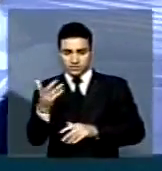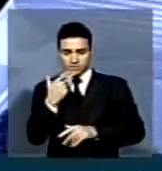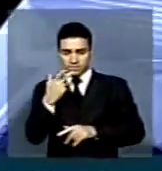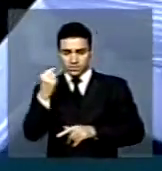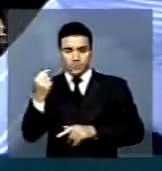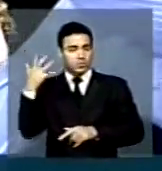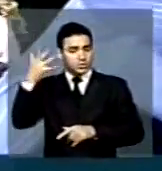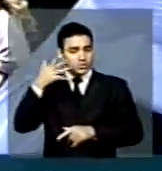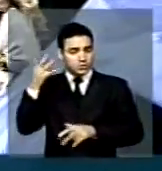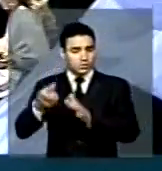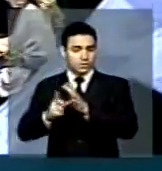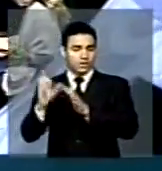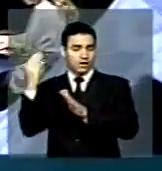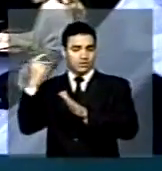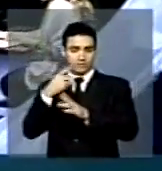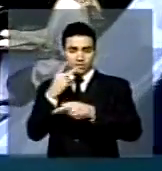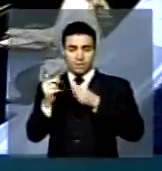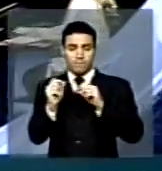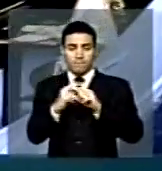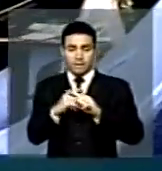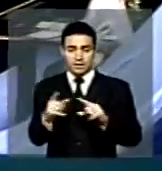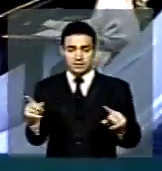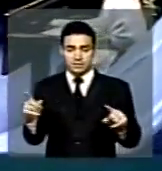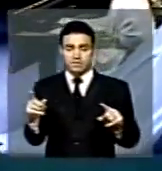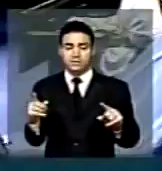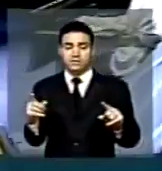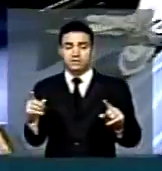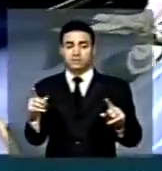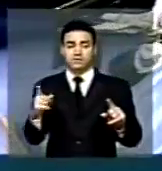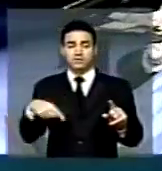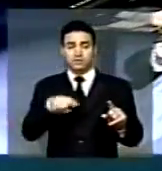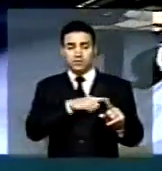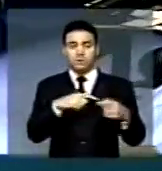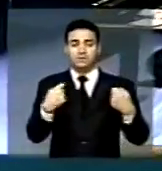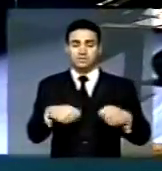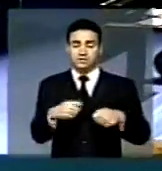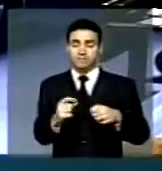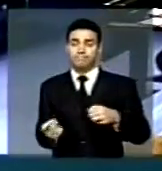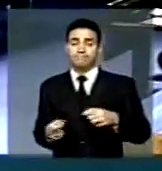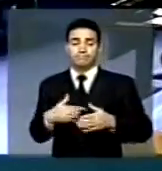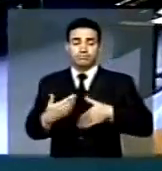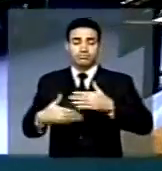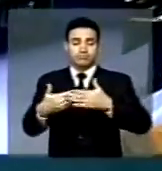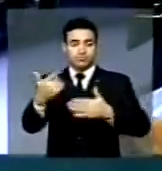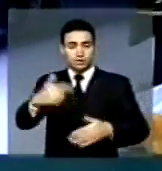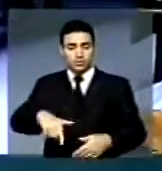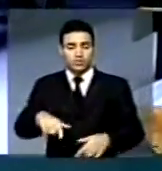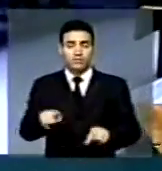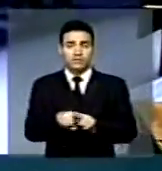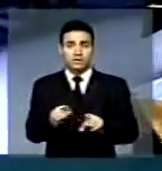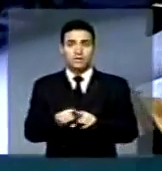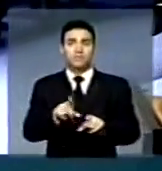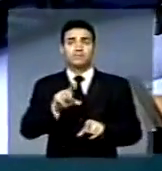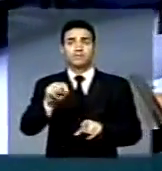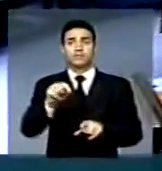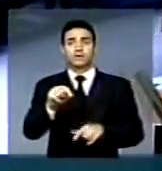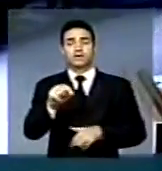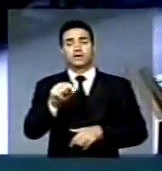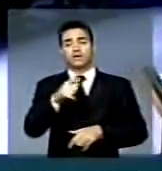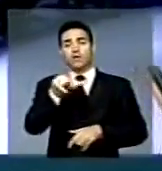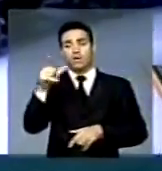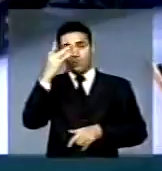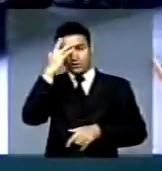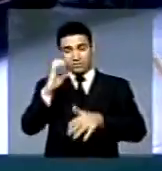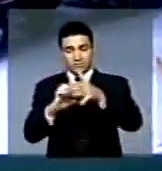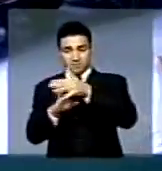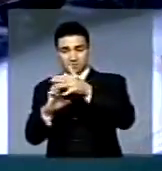aos discursos que me precederam, mas nós tivemos que reconstruir também a credibilidade junto aos nossos